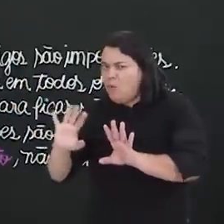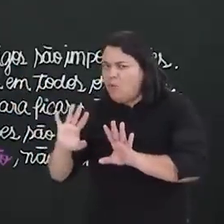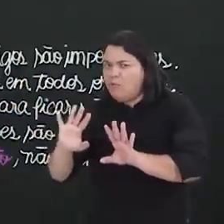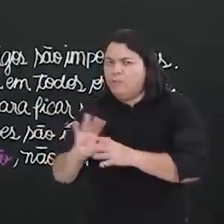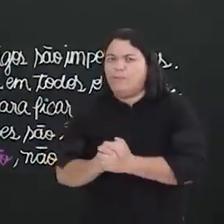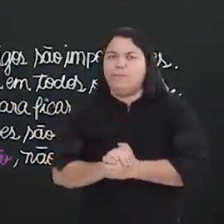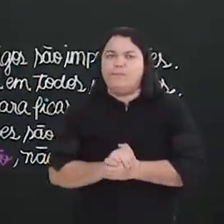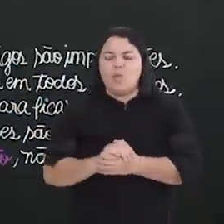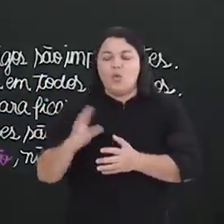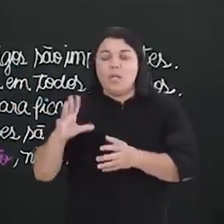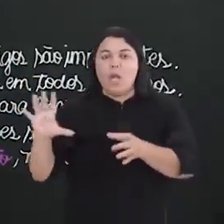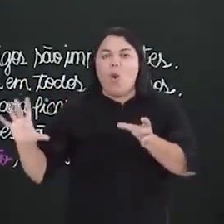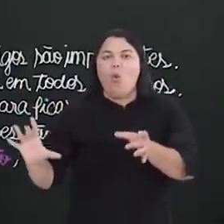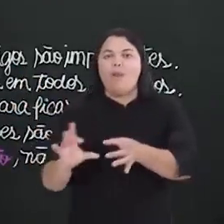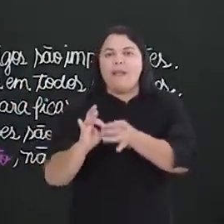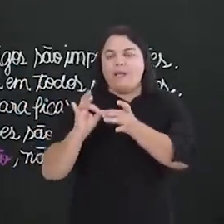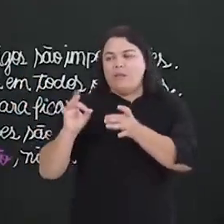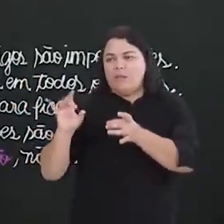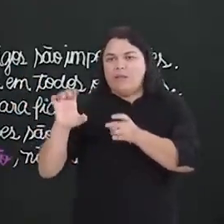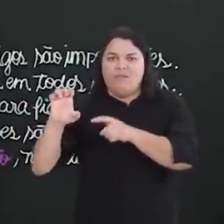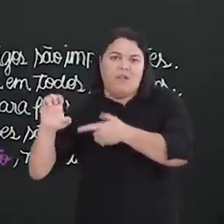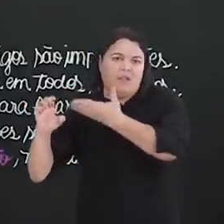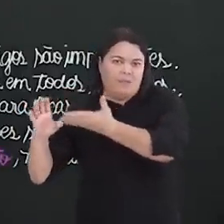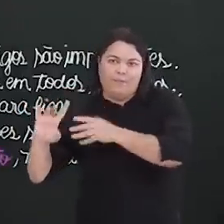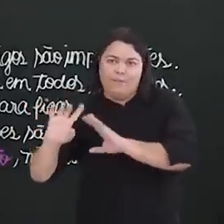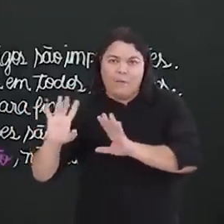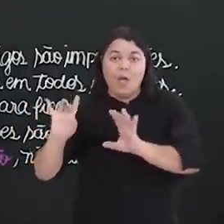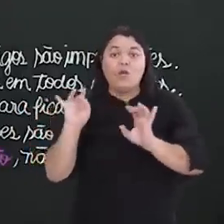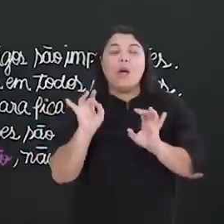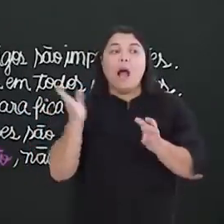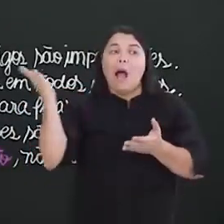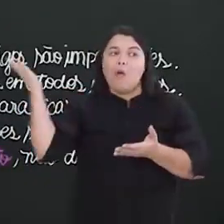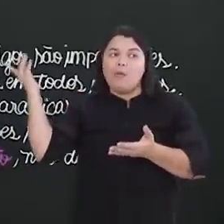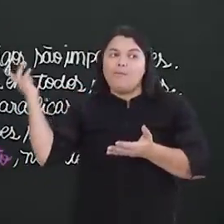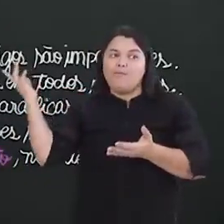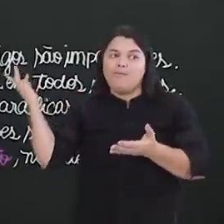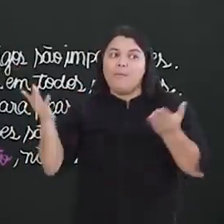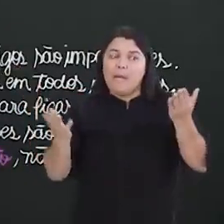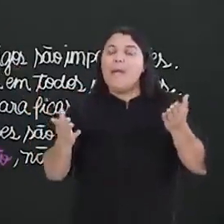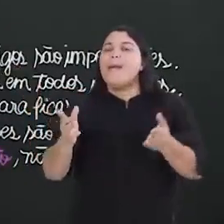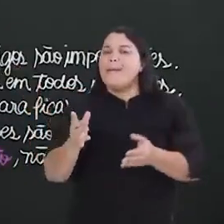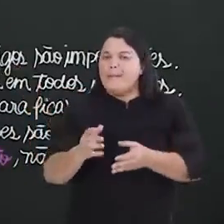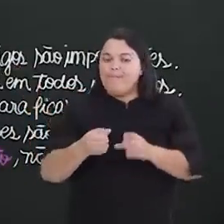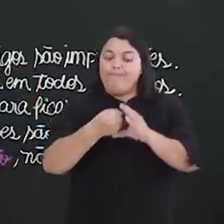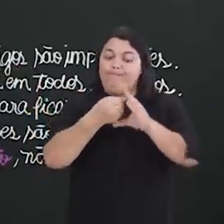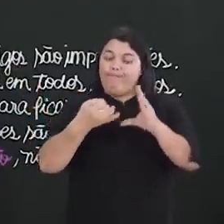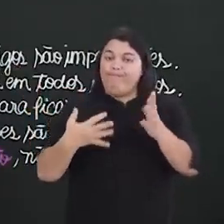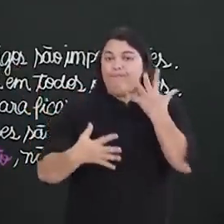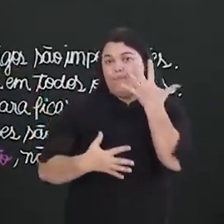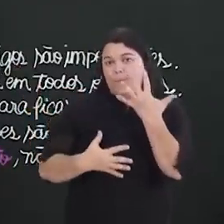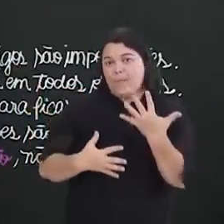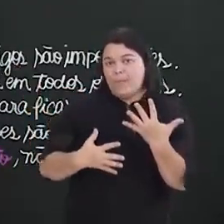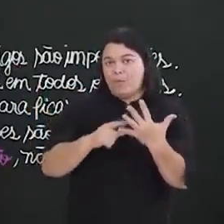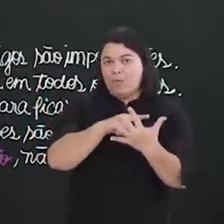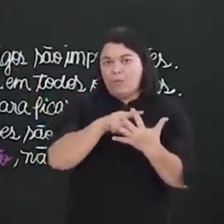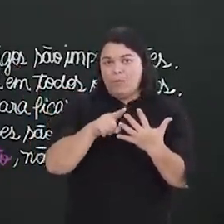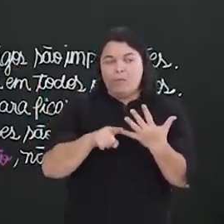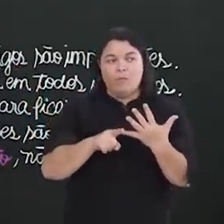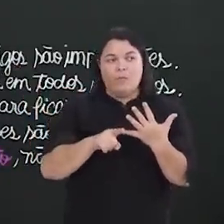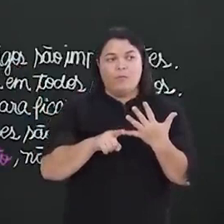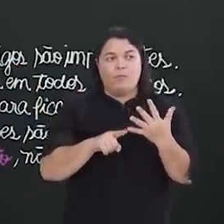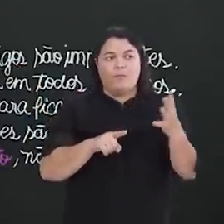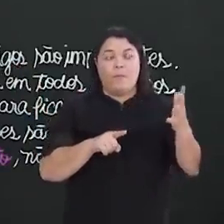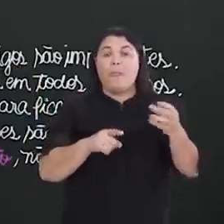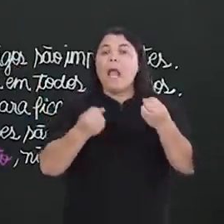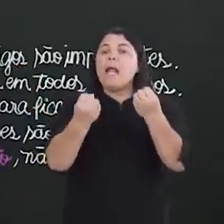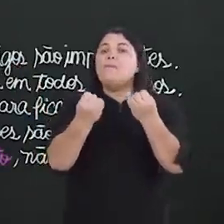uso do conectivo, da conjunção. A gente está falando apenas das sindéticas, porque são elas que são introduzidas por conjunções. No